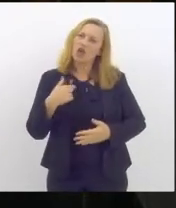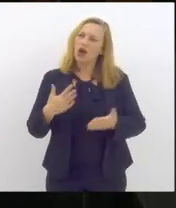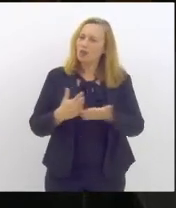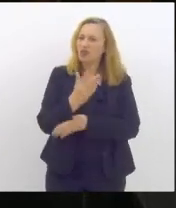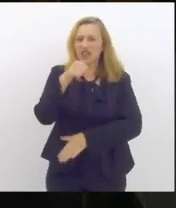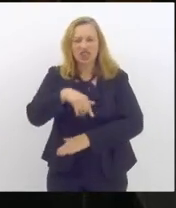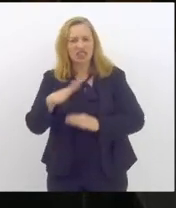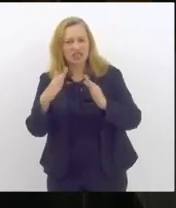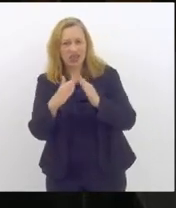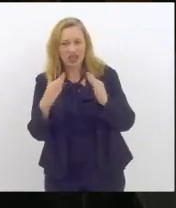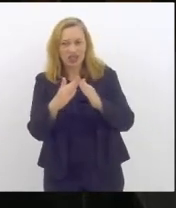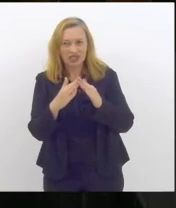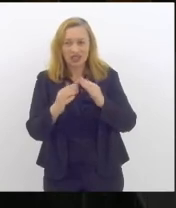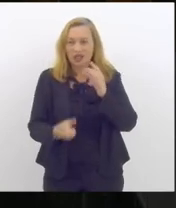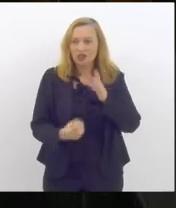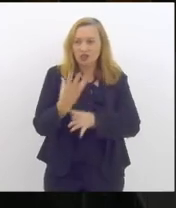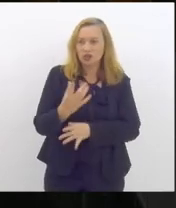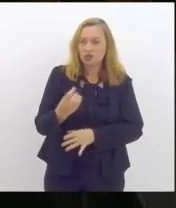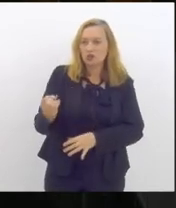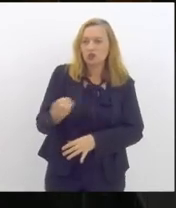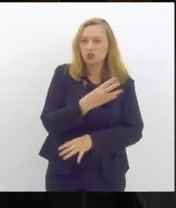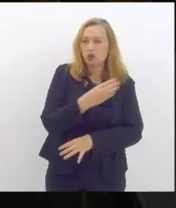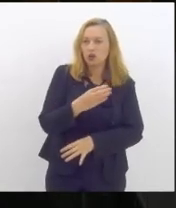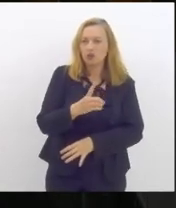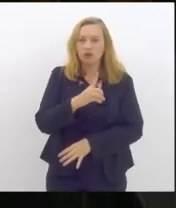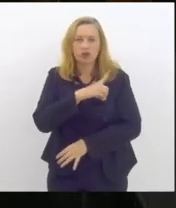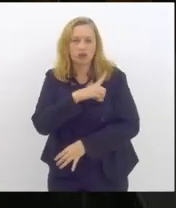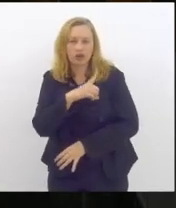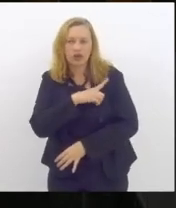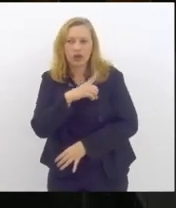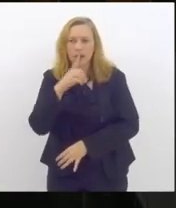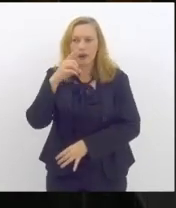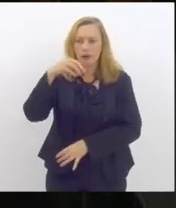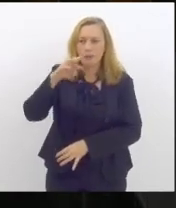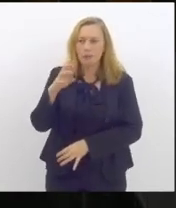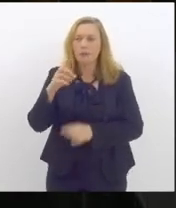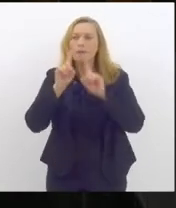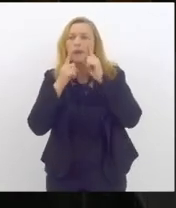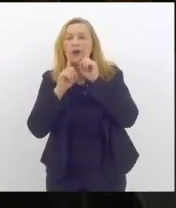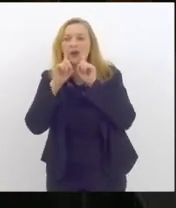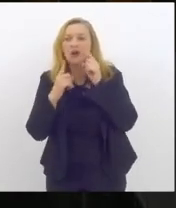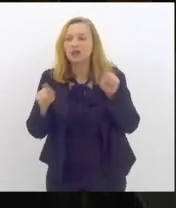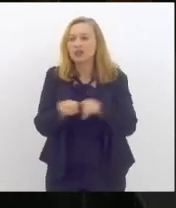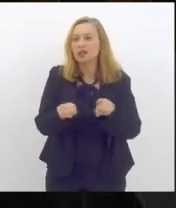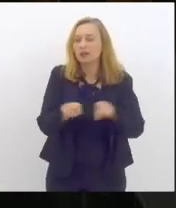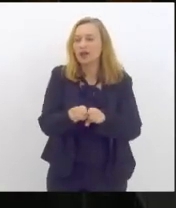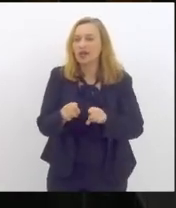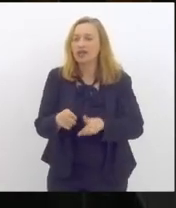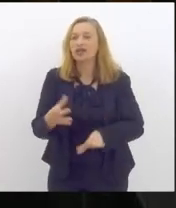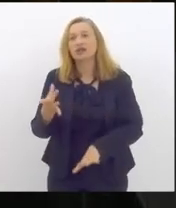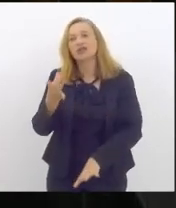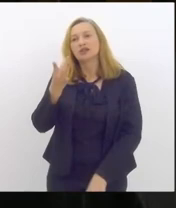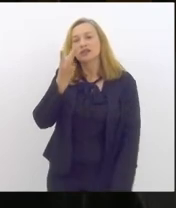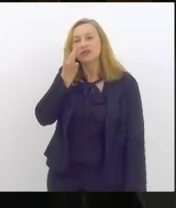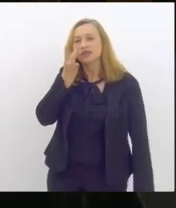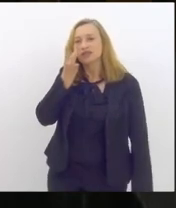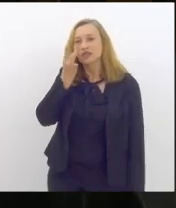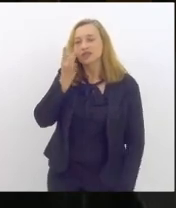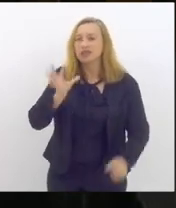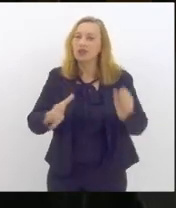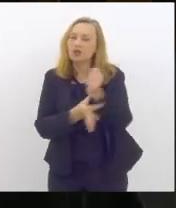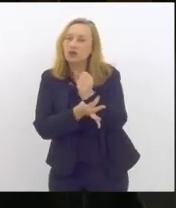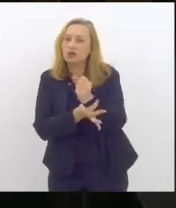aprovei aqui nessa casa a construção de um novo Batalhão para Maricá Aproveite também o segurança é presente para Maricá e